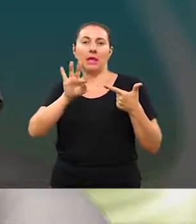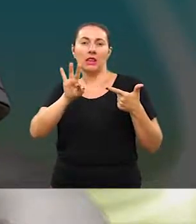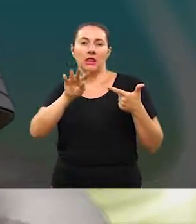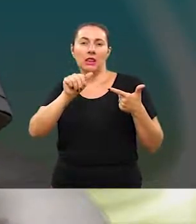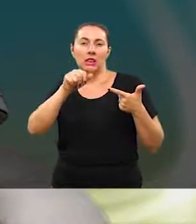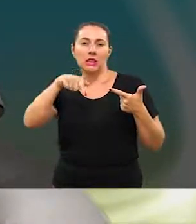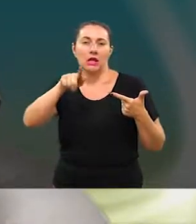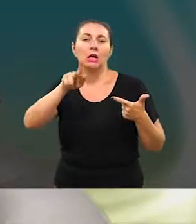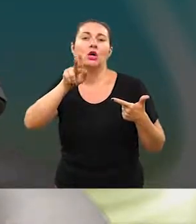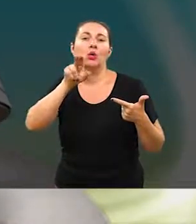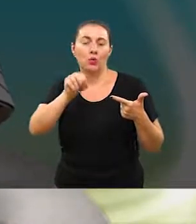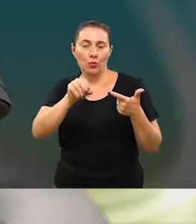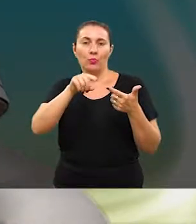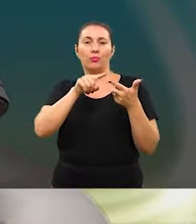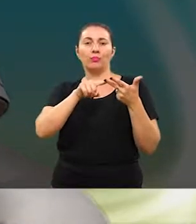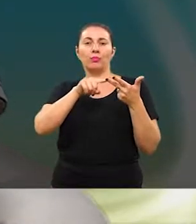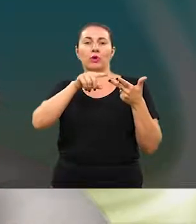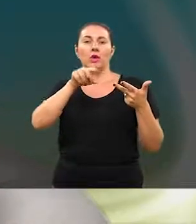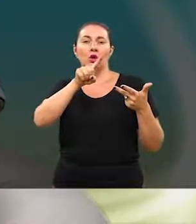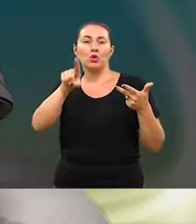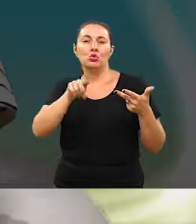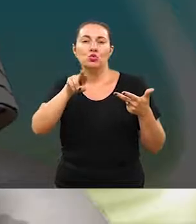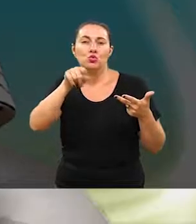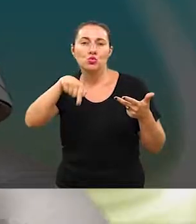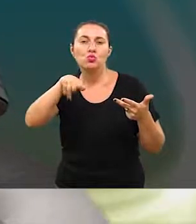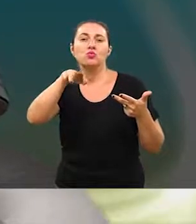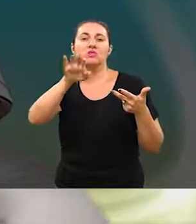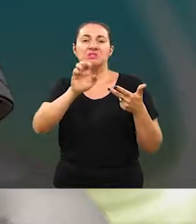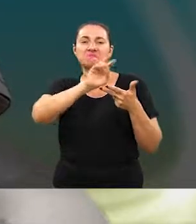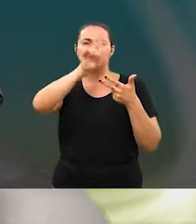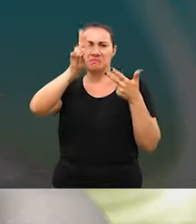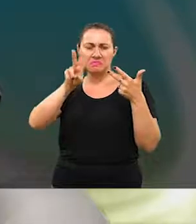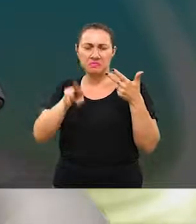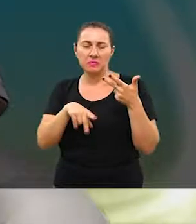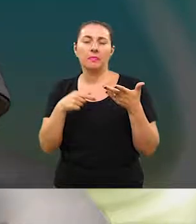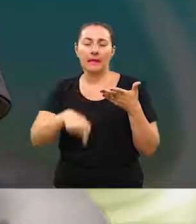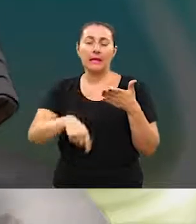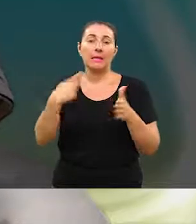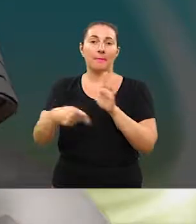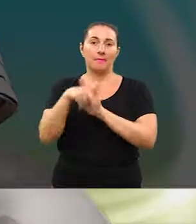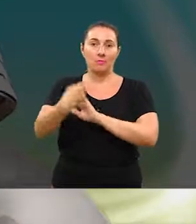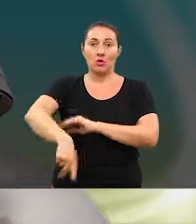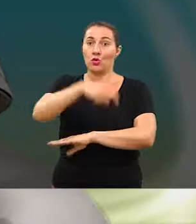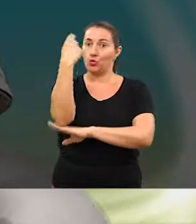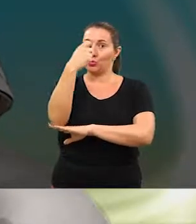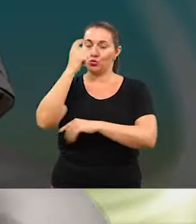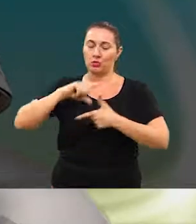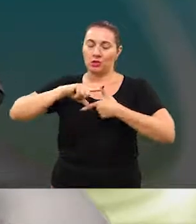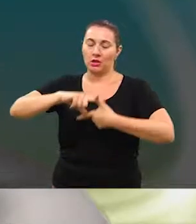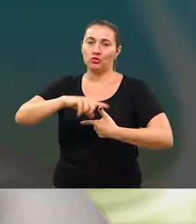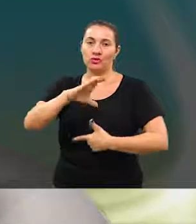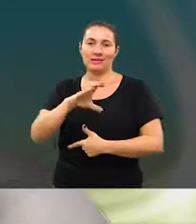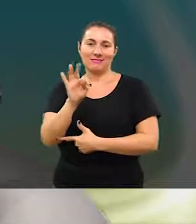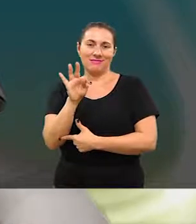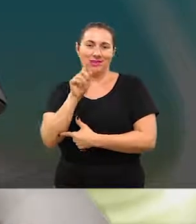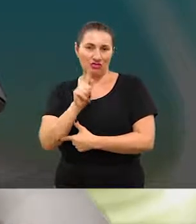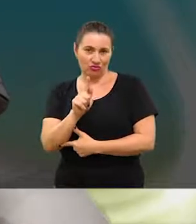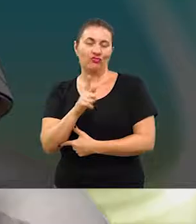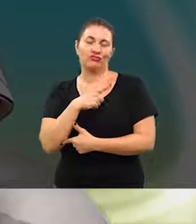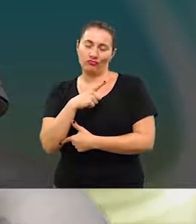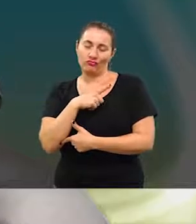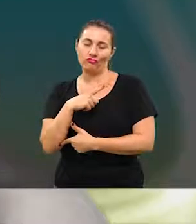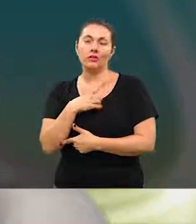milonga, tango, zuki também, west coast, N tipos. E aqui no Rio Grande do Sul também as danças tradicionalistas, né?